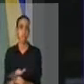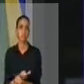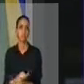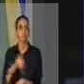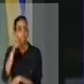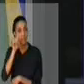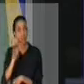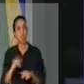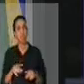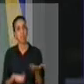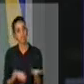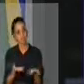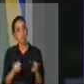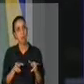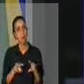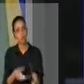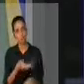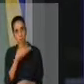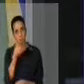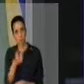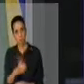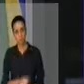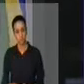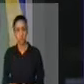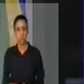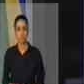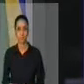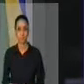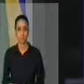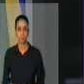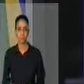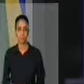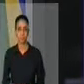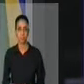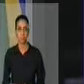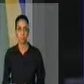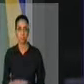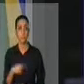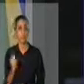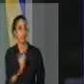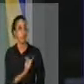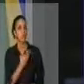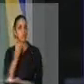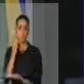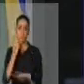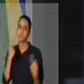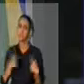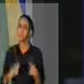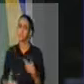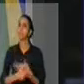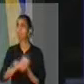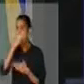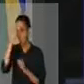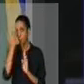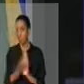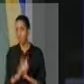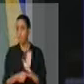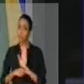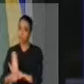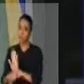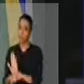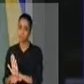no Brasil. E acho que nós, deputados, precisamos fazer a nossa parte, ajudar.